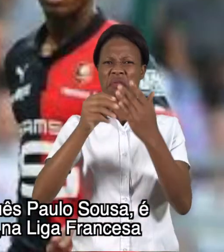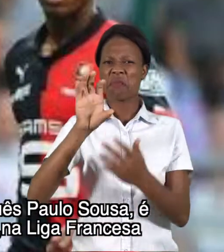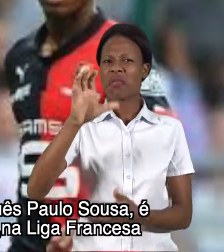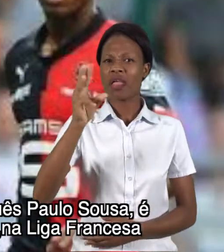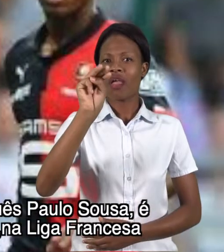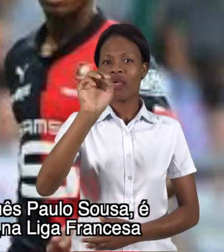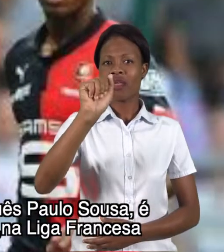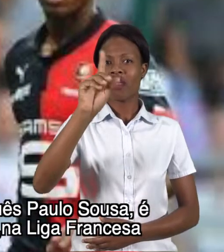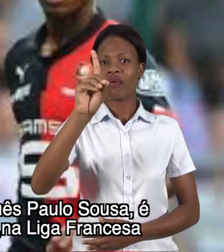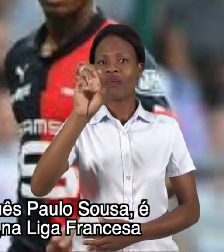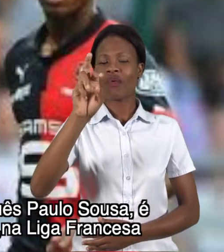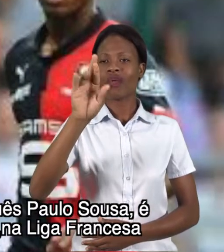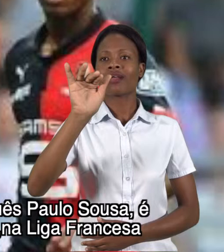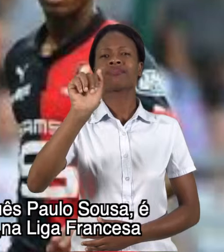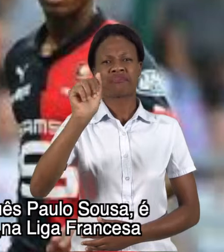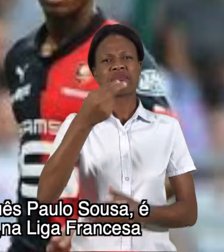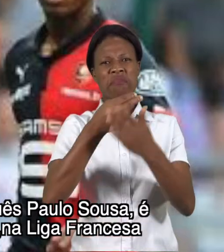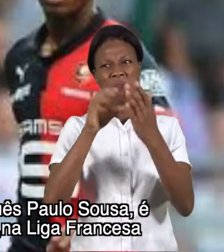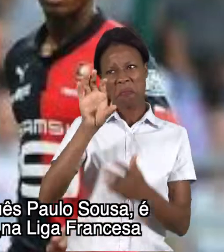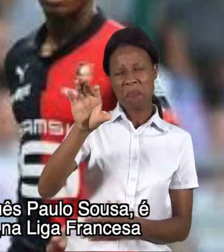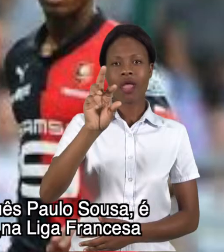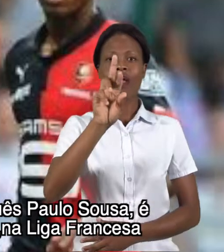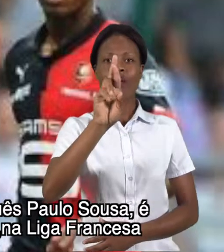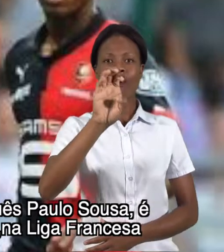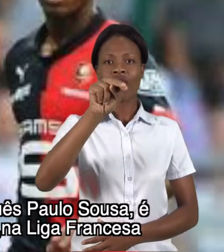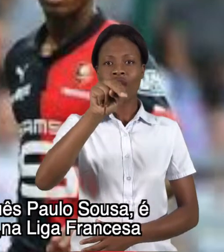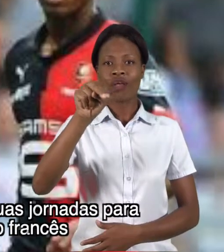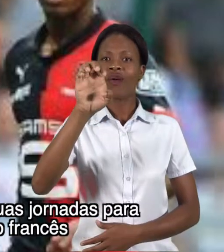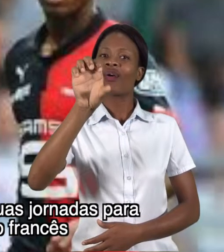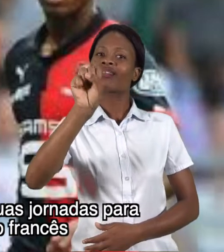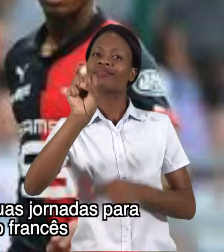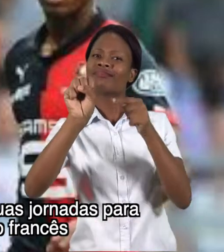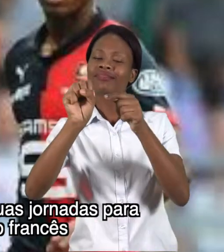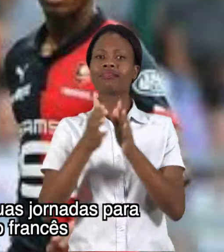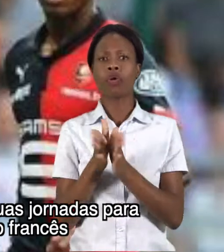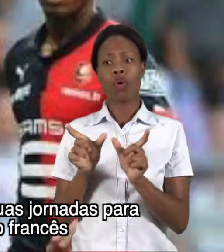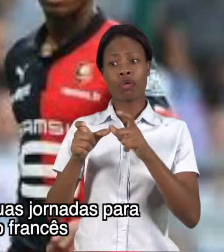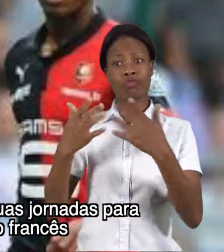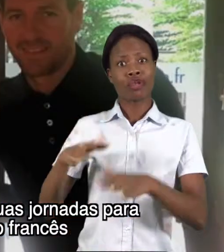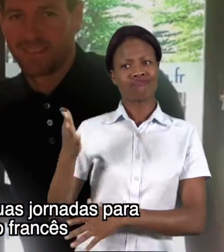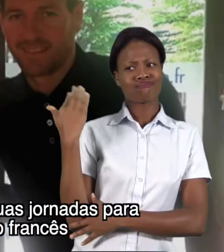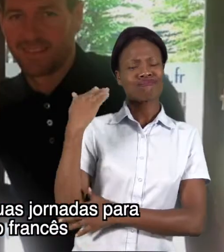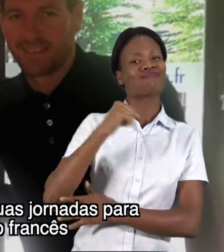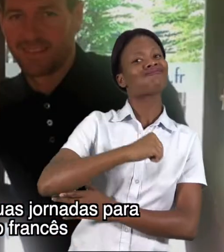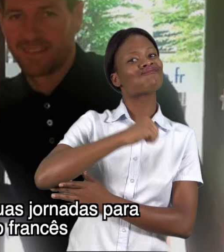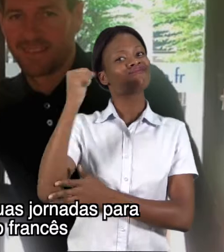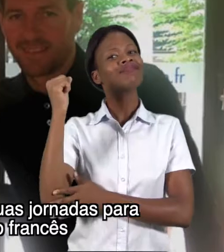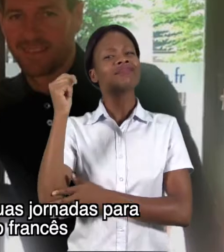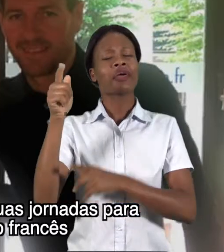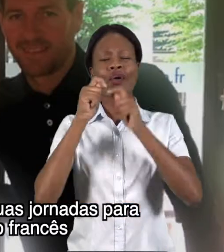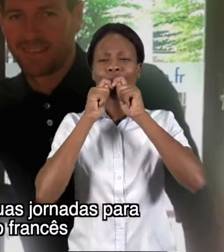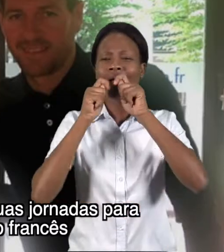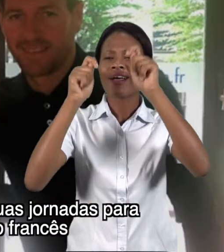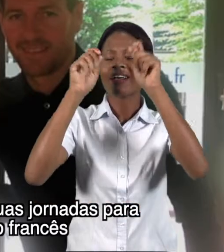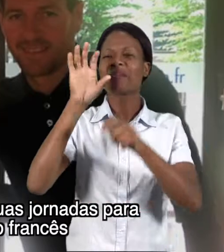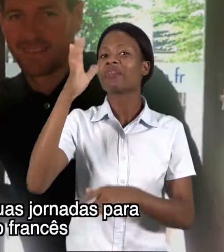Paulo Sousa, é atualmente o 14º classificado na Liga Francesa quando faltam por disputar duas jornadas para o